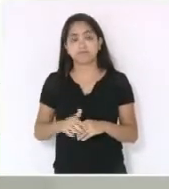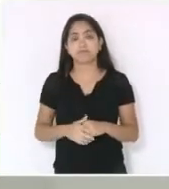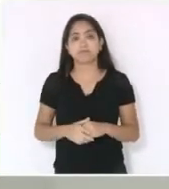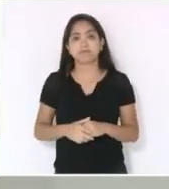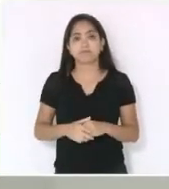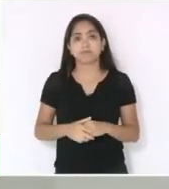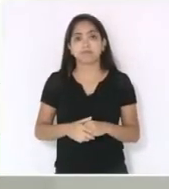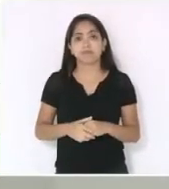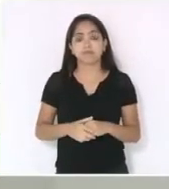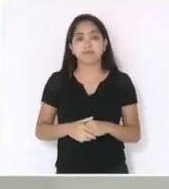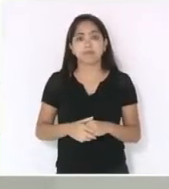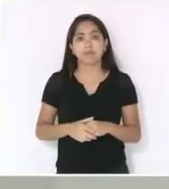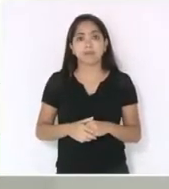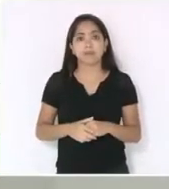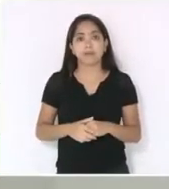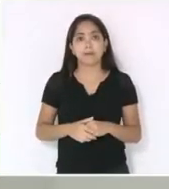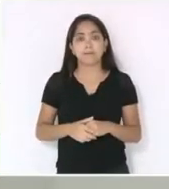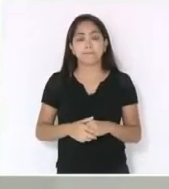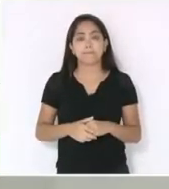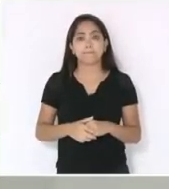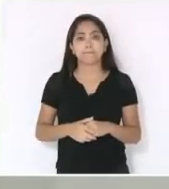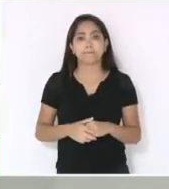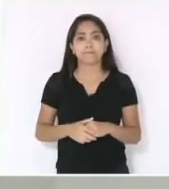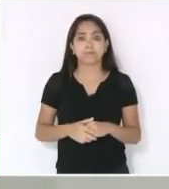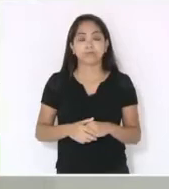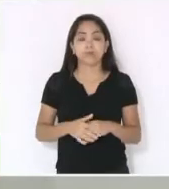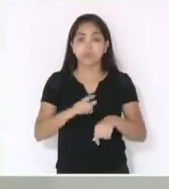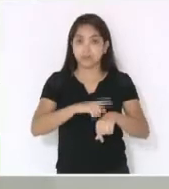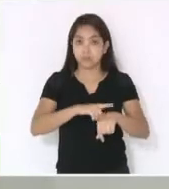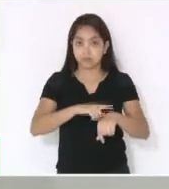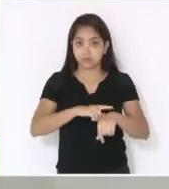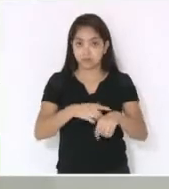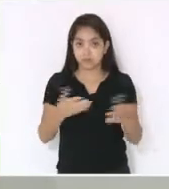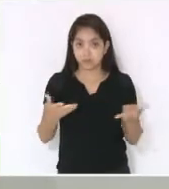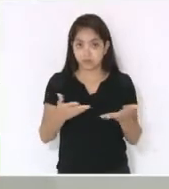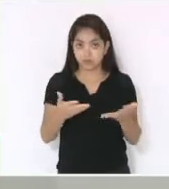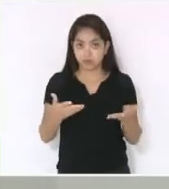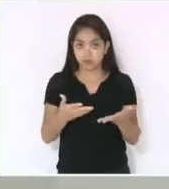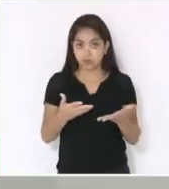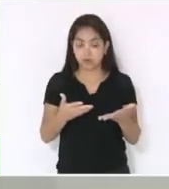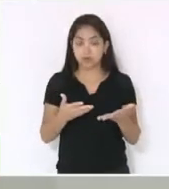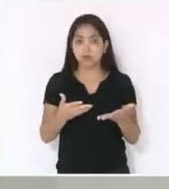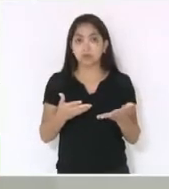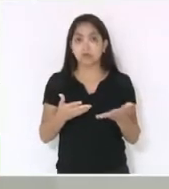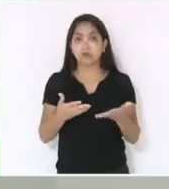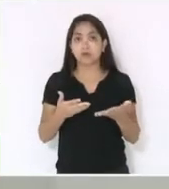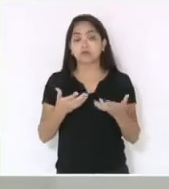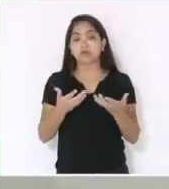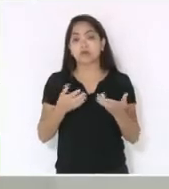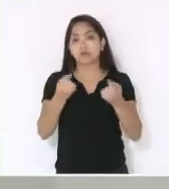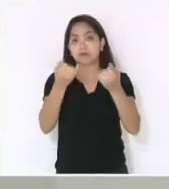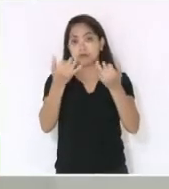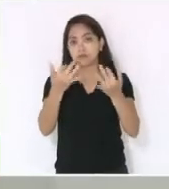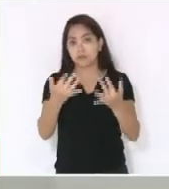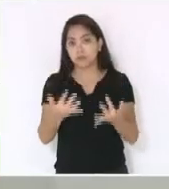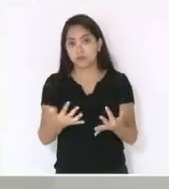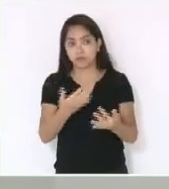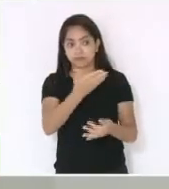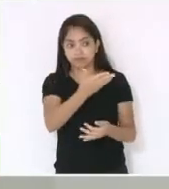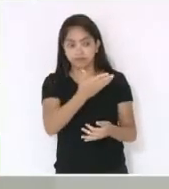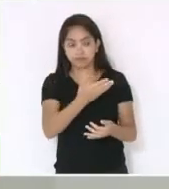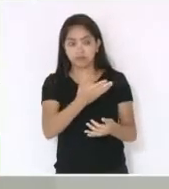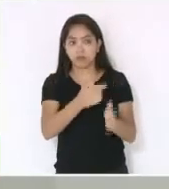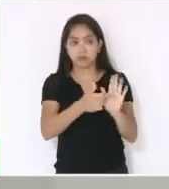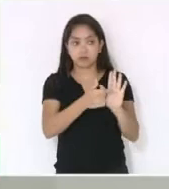da sua eficiência. Ainda nesse momento que uso a tribuna, ressaltar aqui a presença do presidente